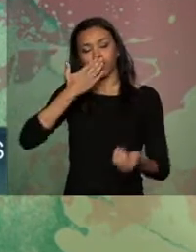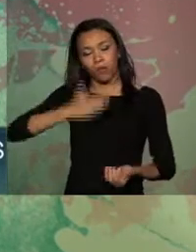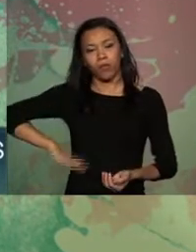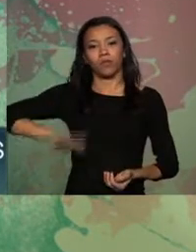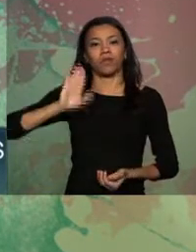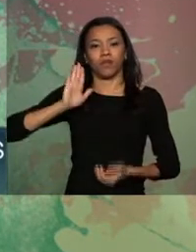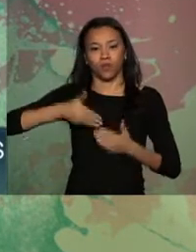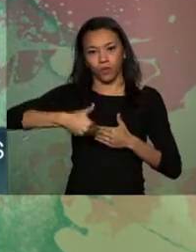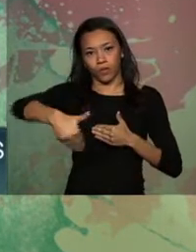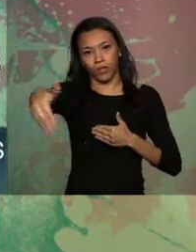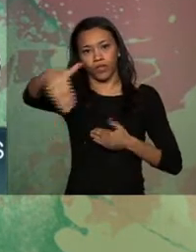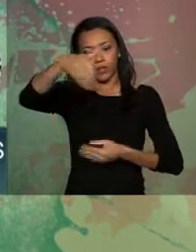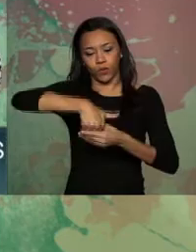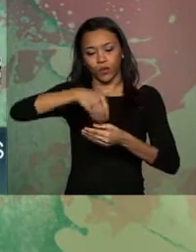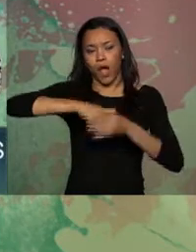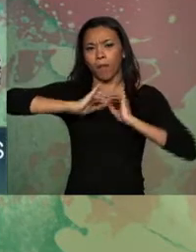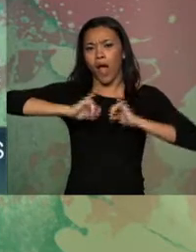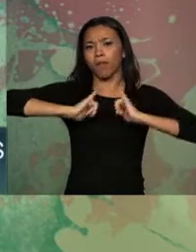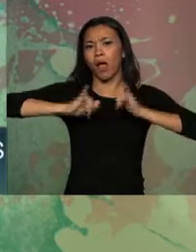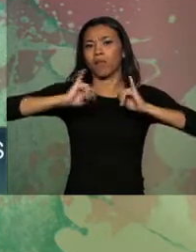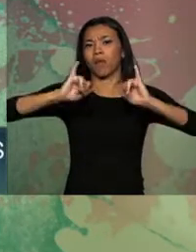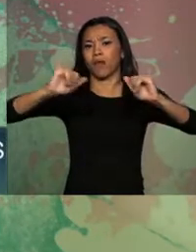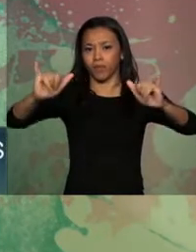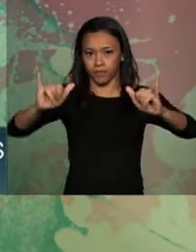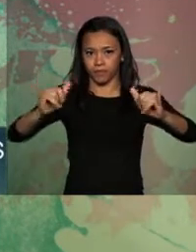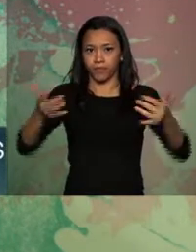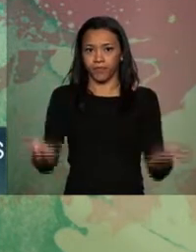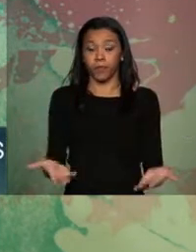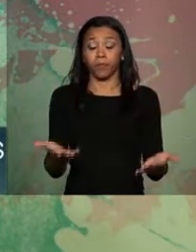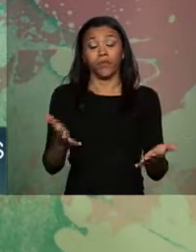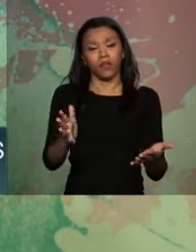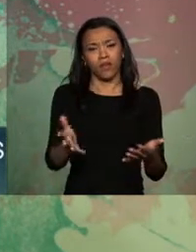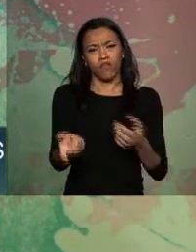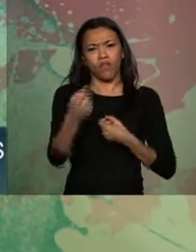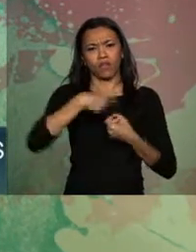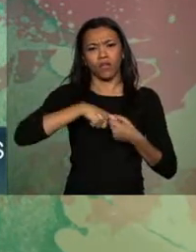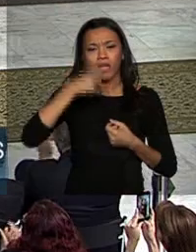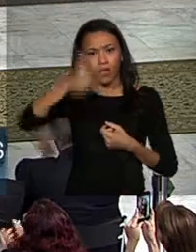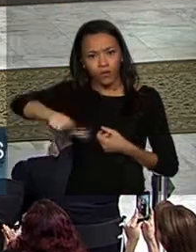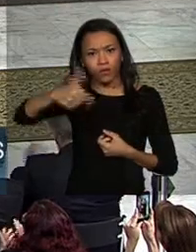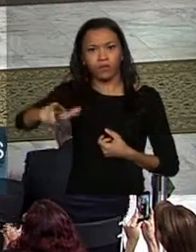eleitoral. Mas eu quero voltar e dizer